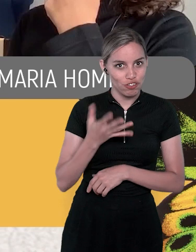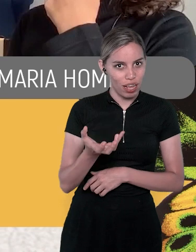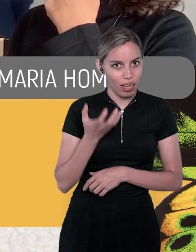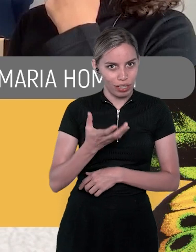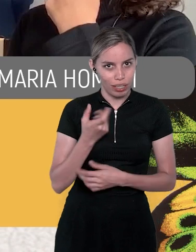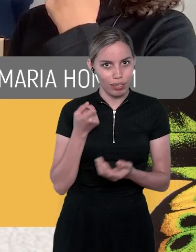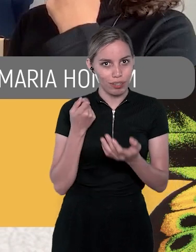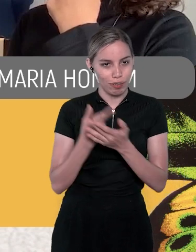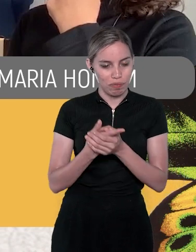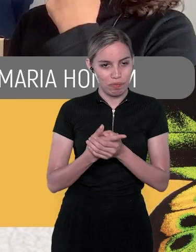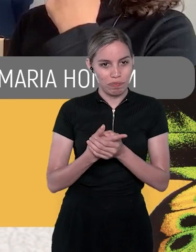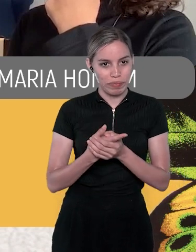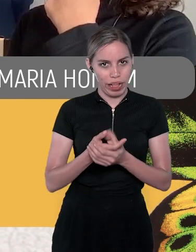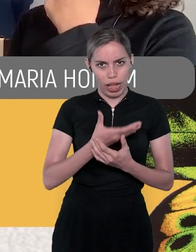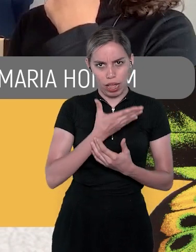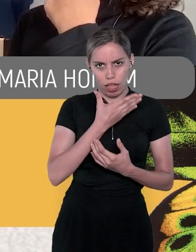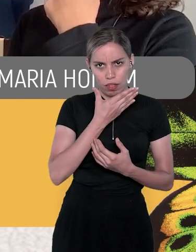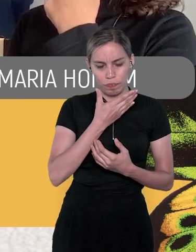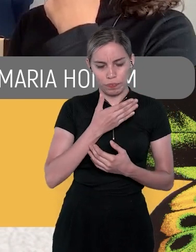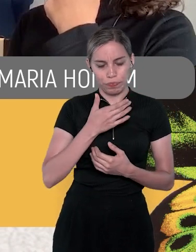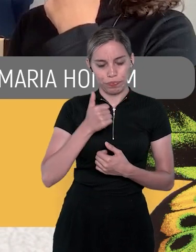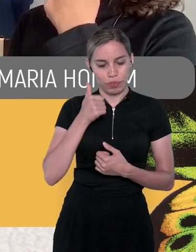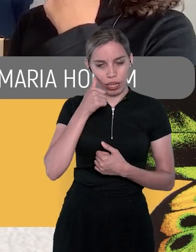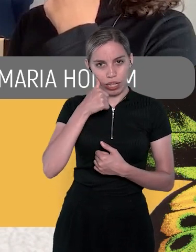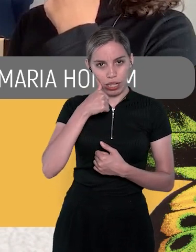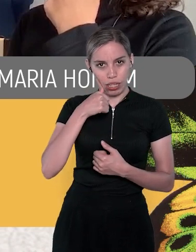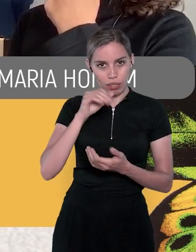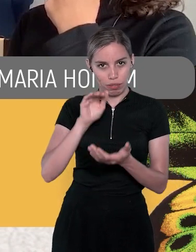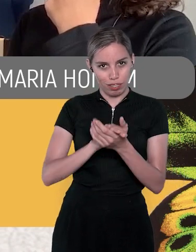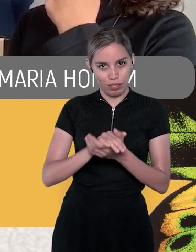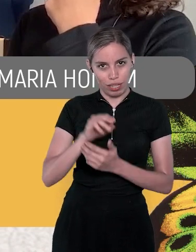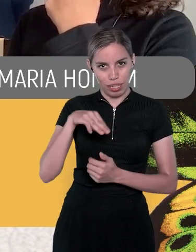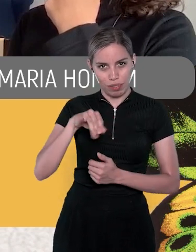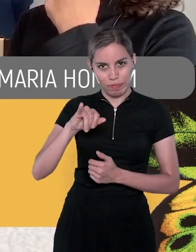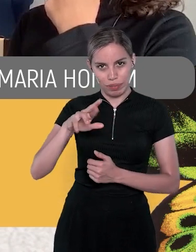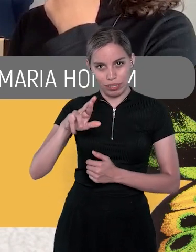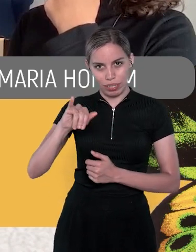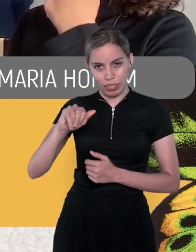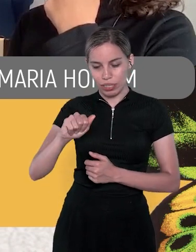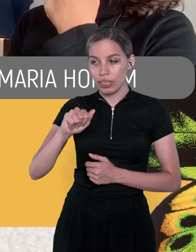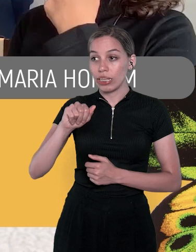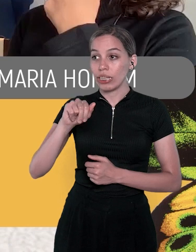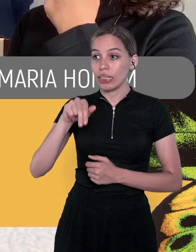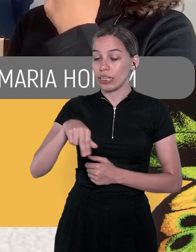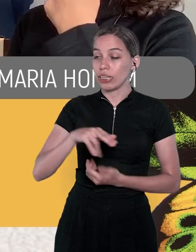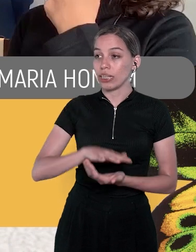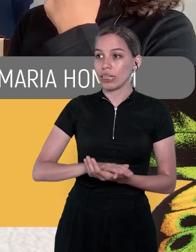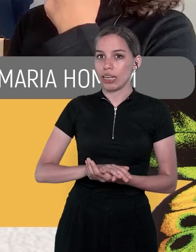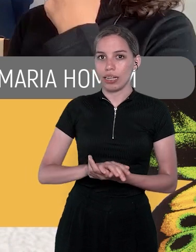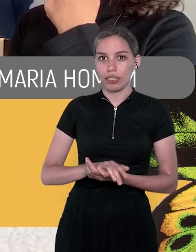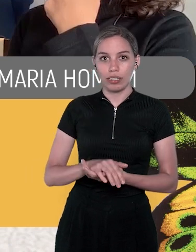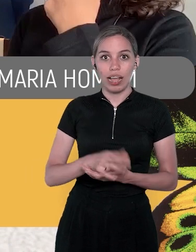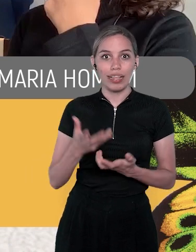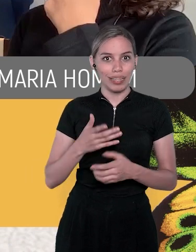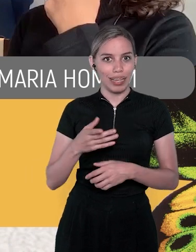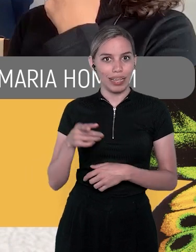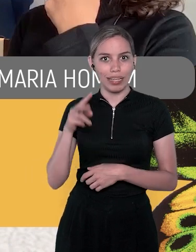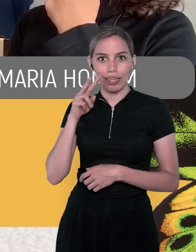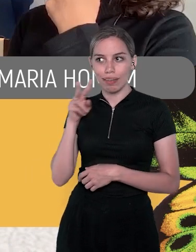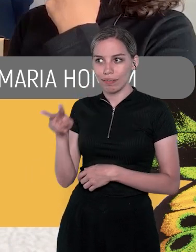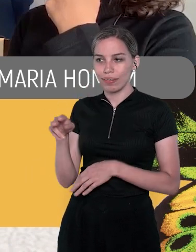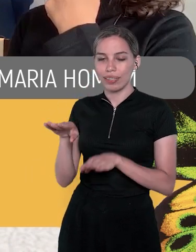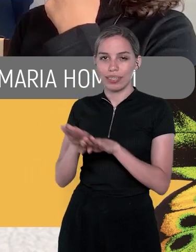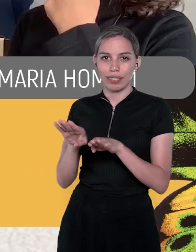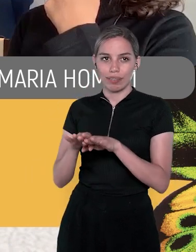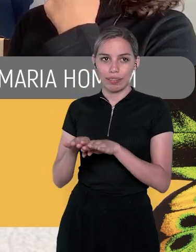a Miriam concordava também, ela tinha ficado muito impressionada, nós tínhamos ficado impressionados com a tela por razões diferentes. Ela não mostrou